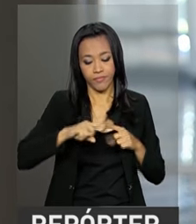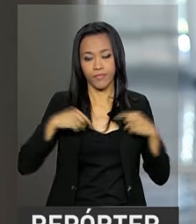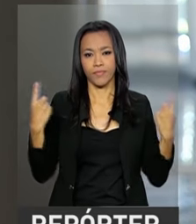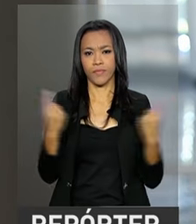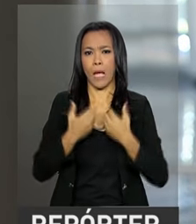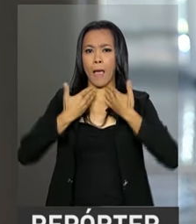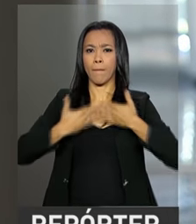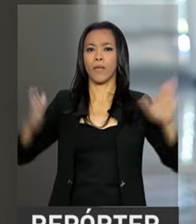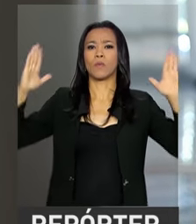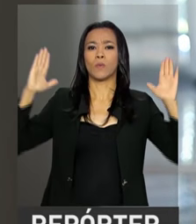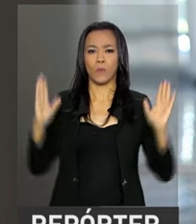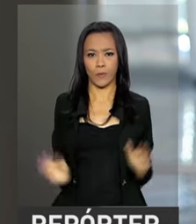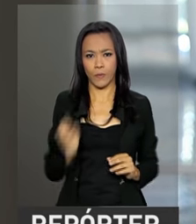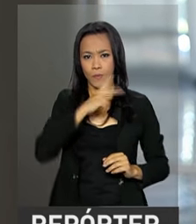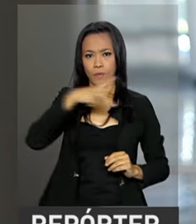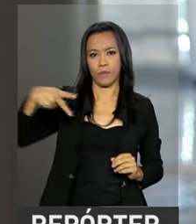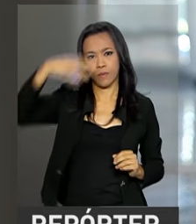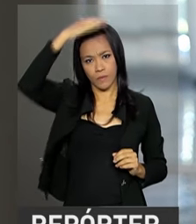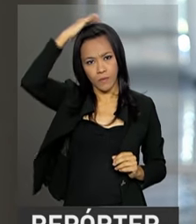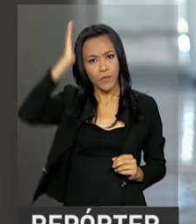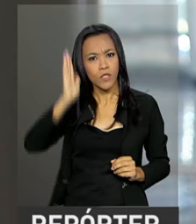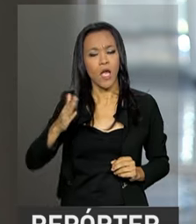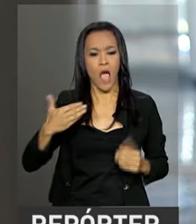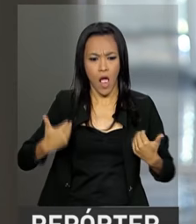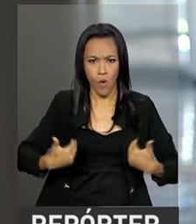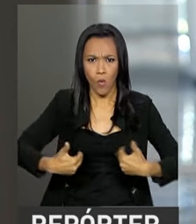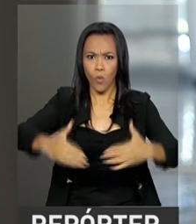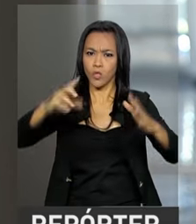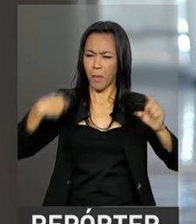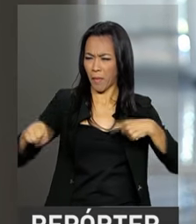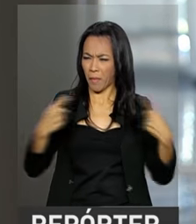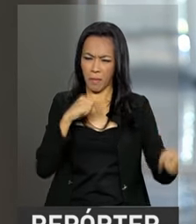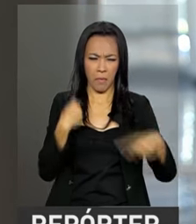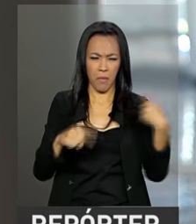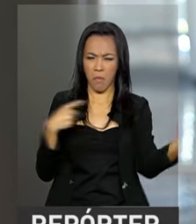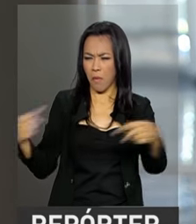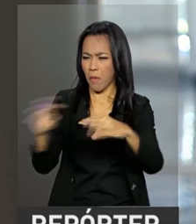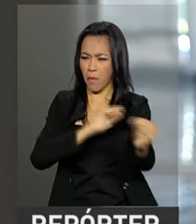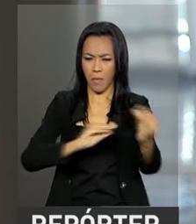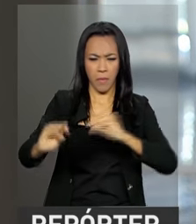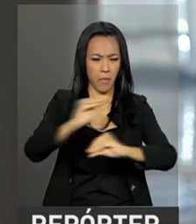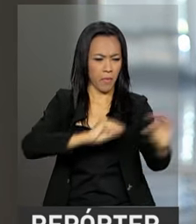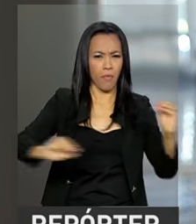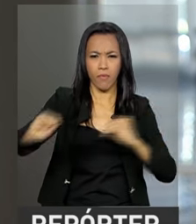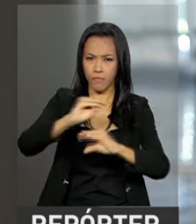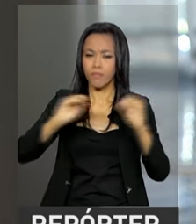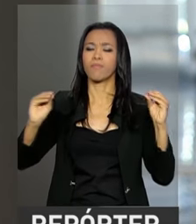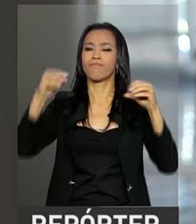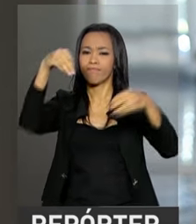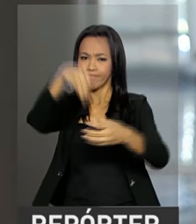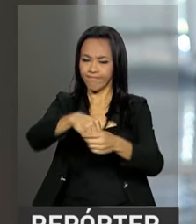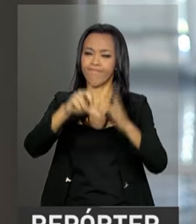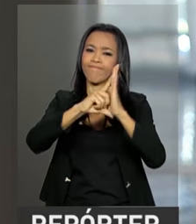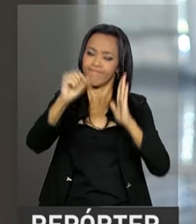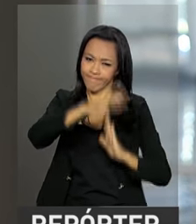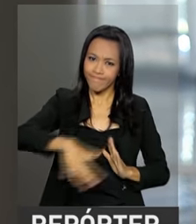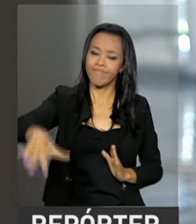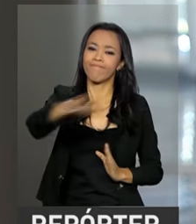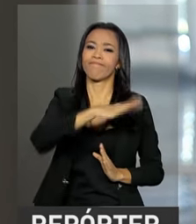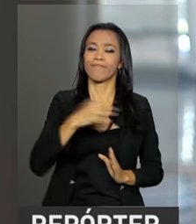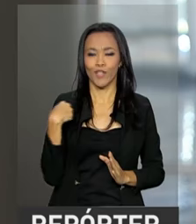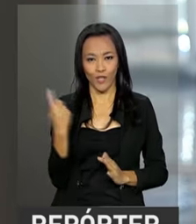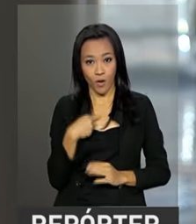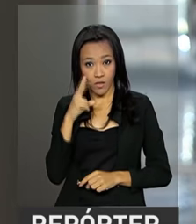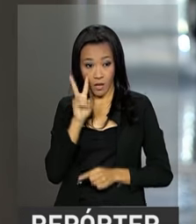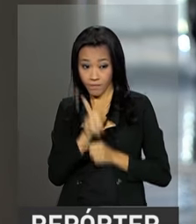sala logo na abertura agora os debates seguem acontecendo lá dentro aqui no palácio do planalto ea